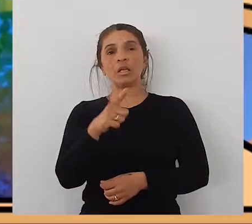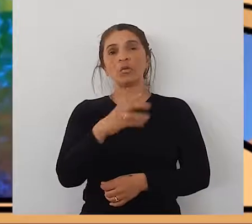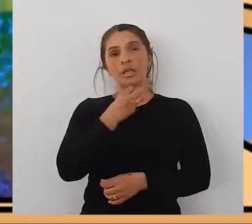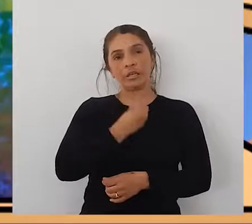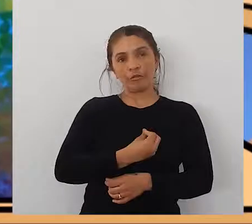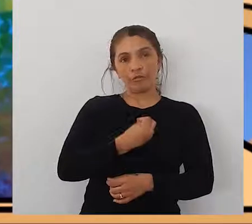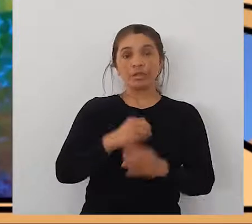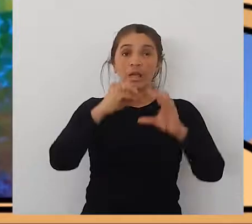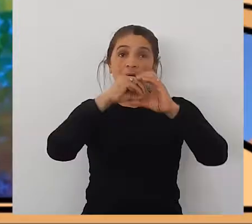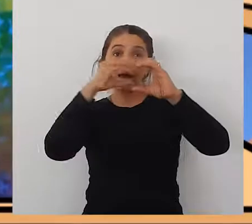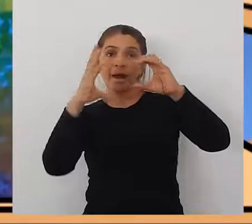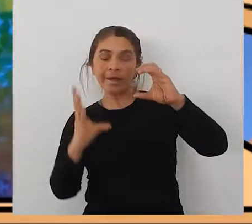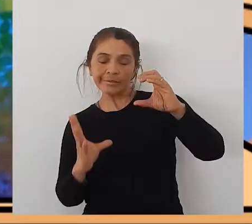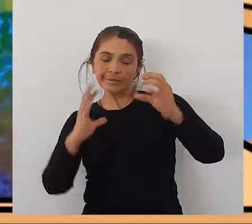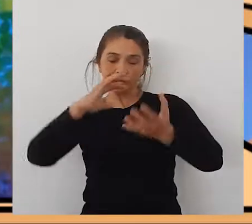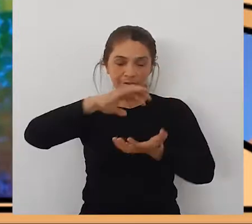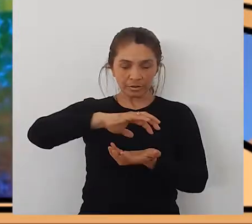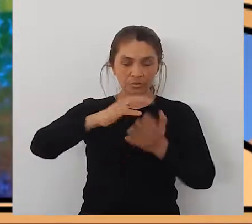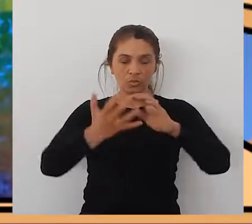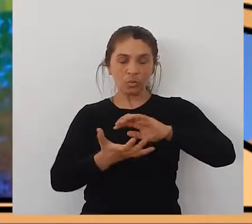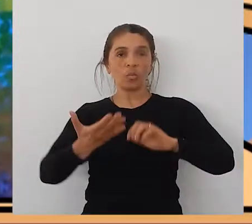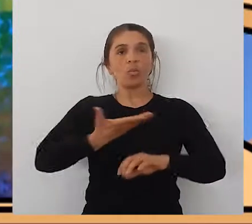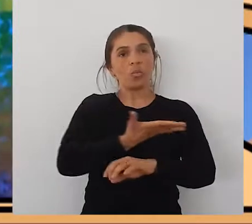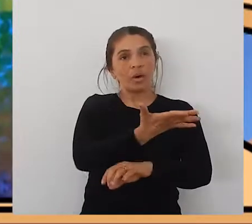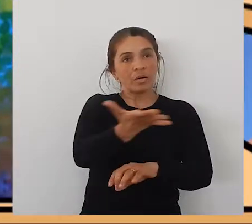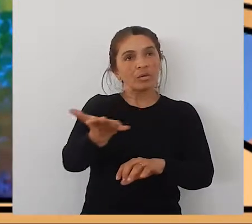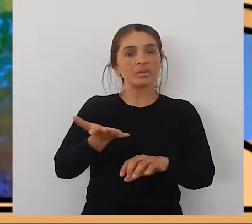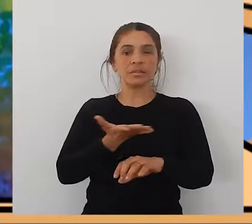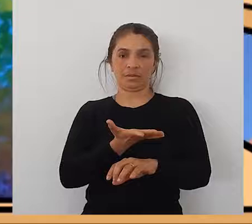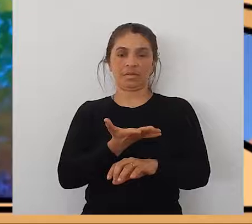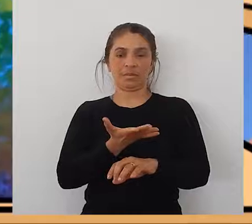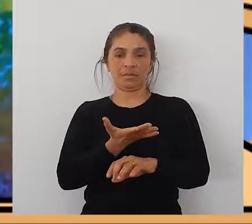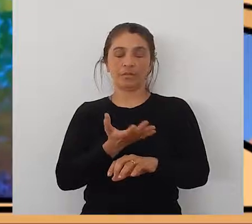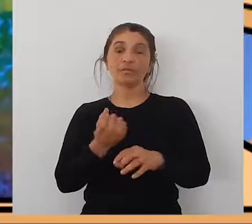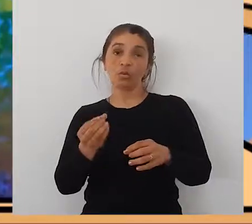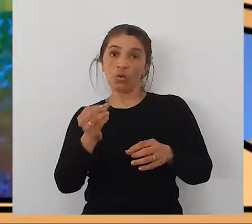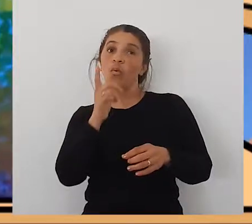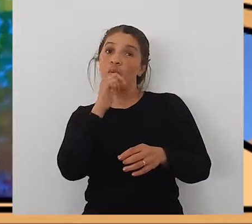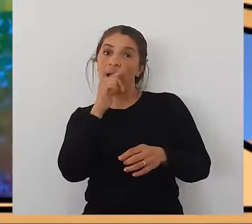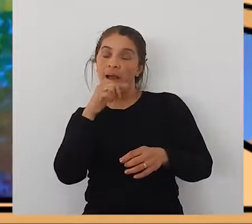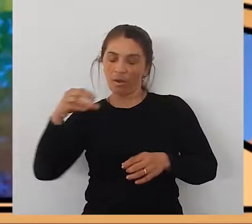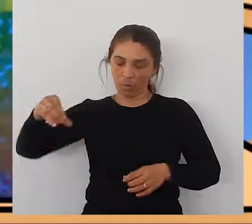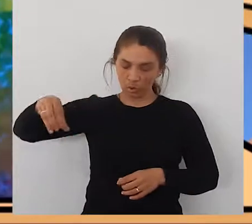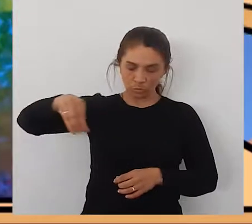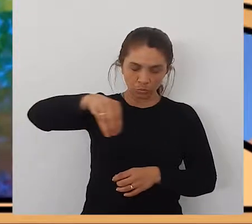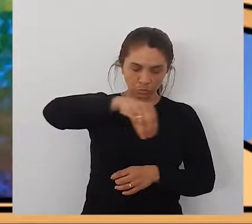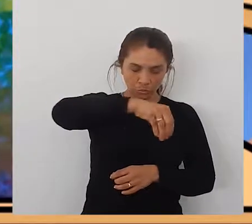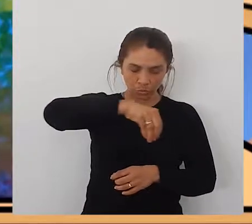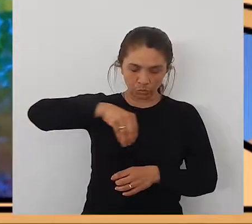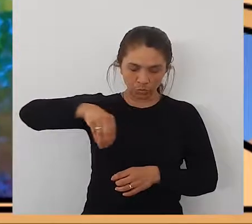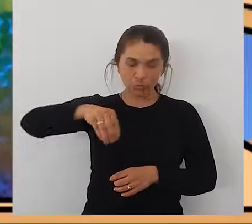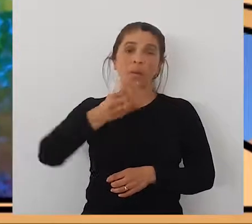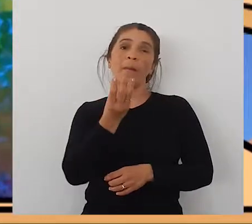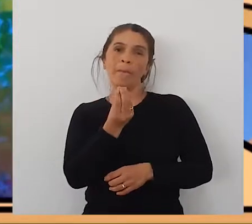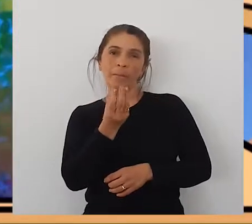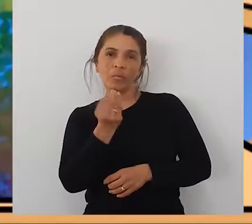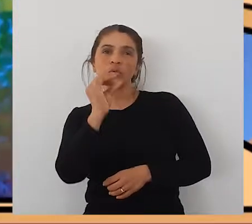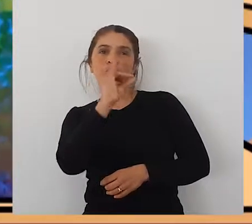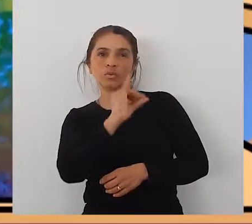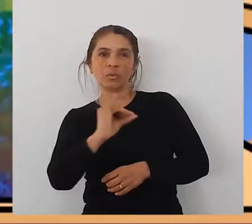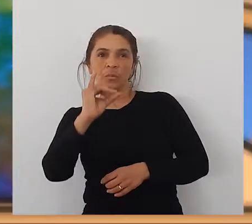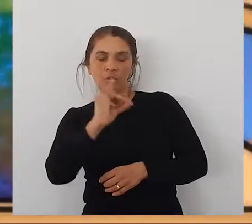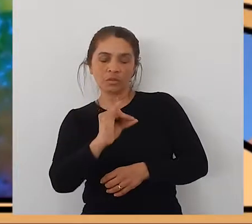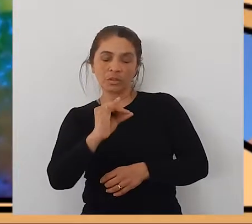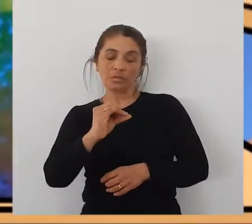abióticos, caracterizando um ecossistema. Vou colocar esta água aqui, pois ela é fundamental.